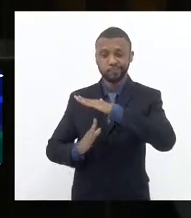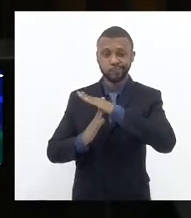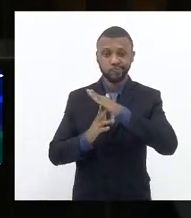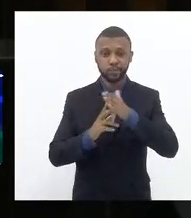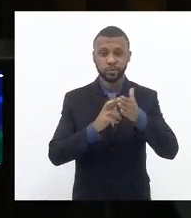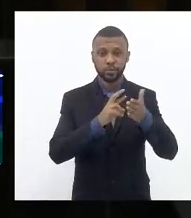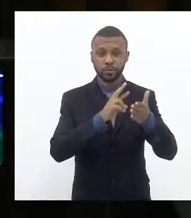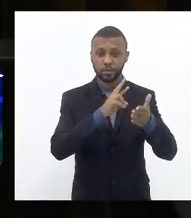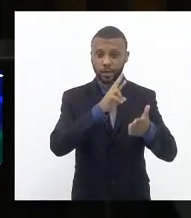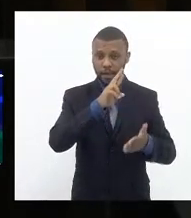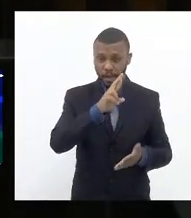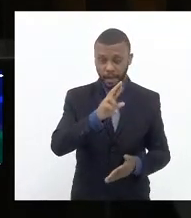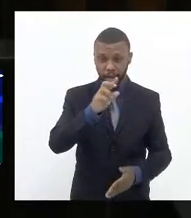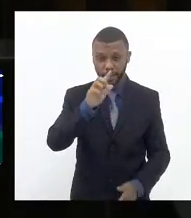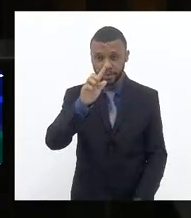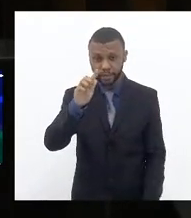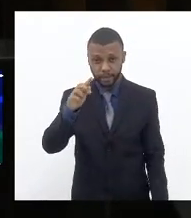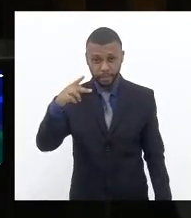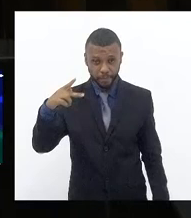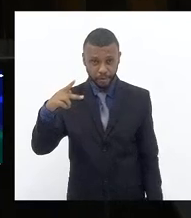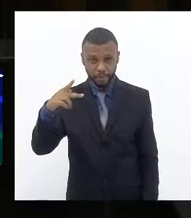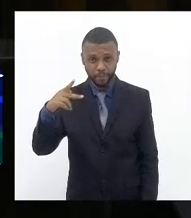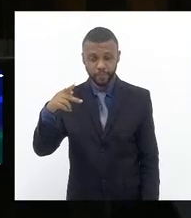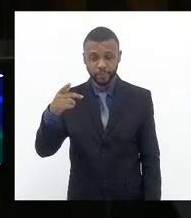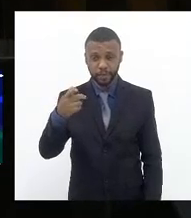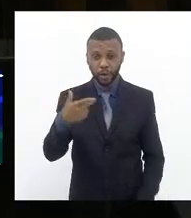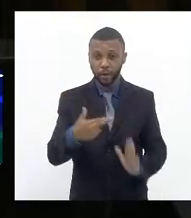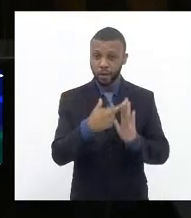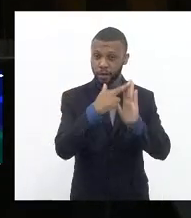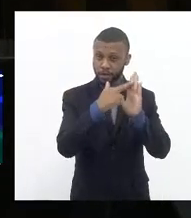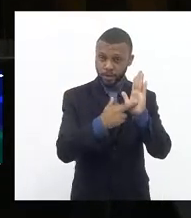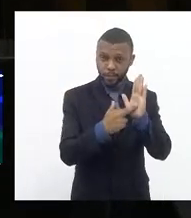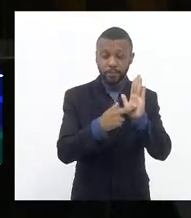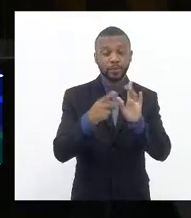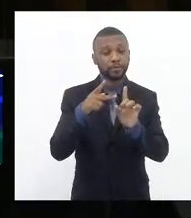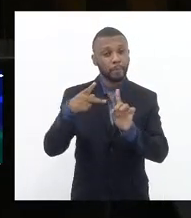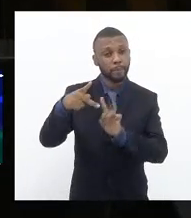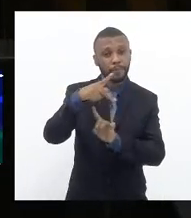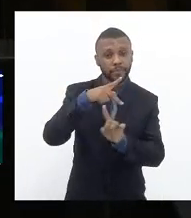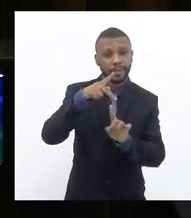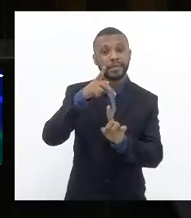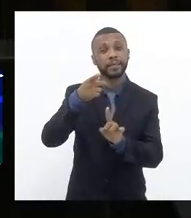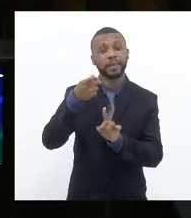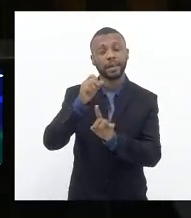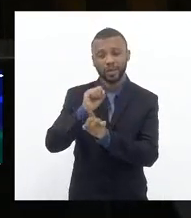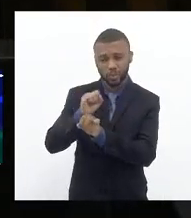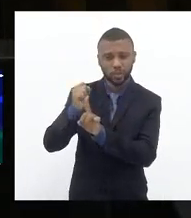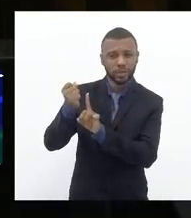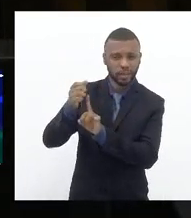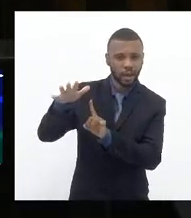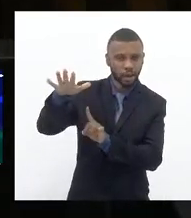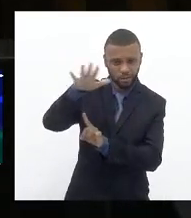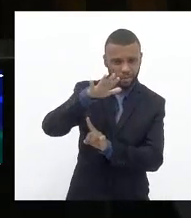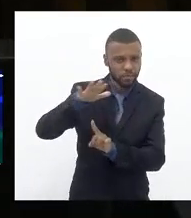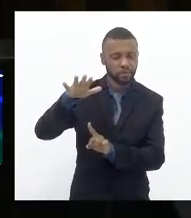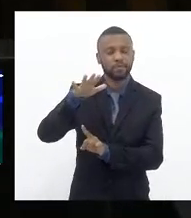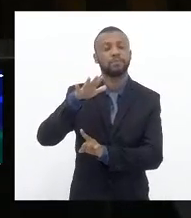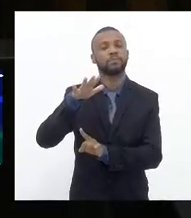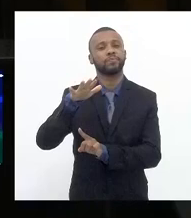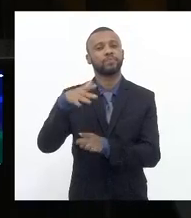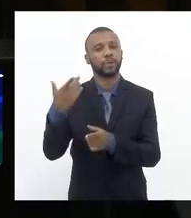geral de previdência social do Brasil, até 5 salários mínimos. O governo querer que uma aposentada, que um